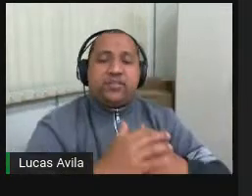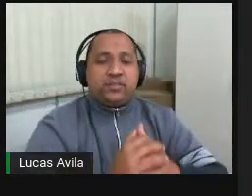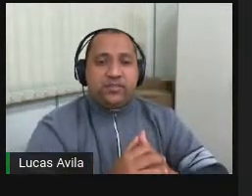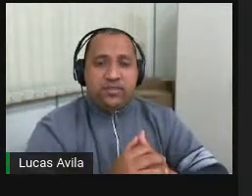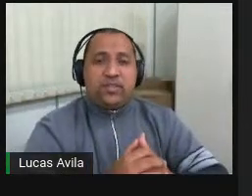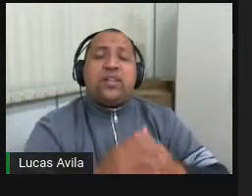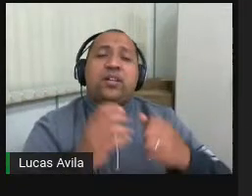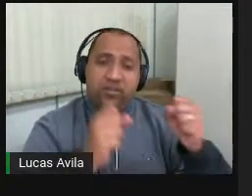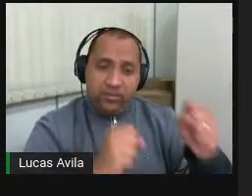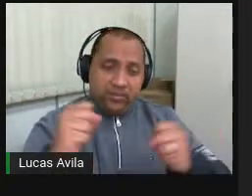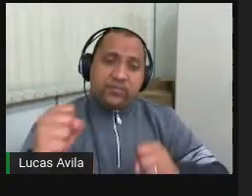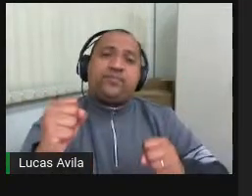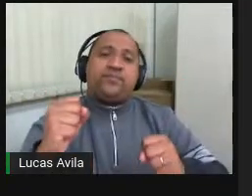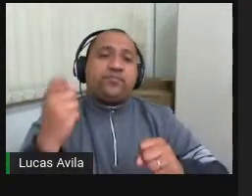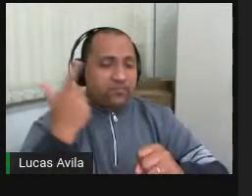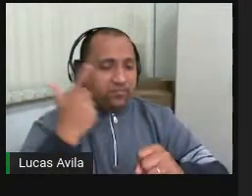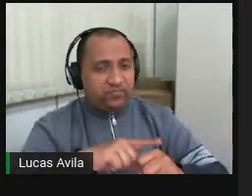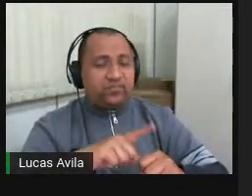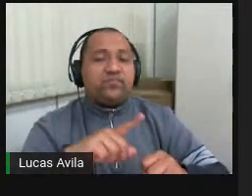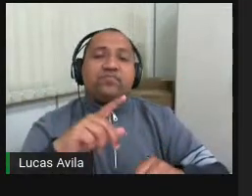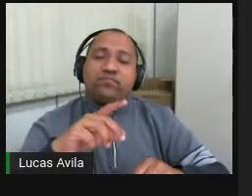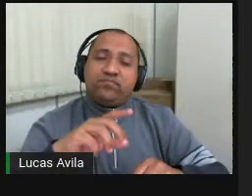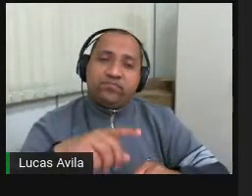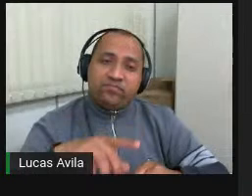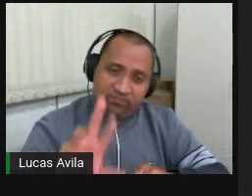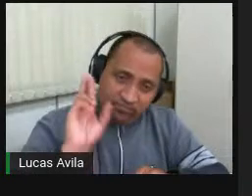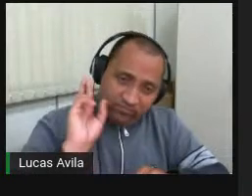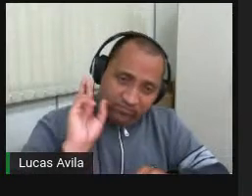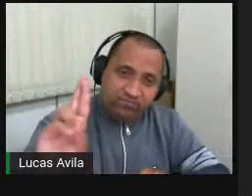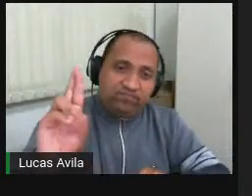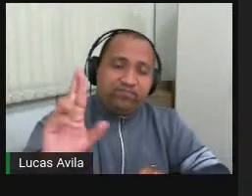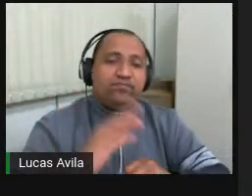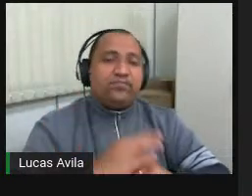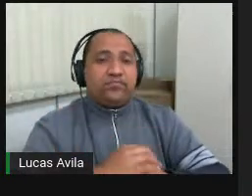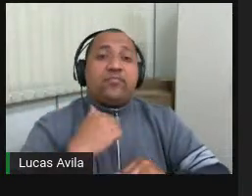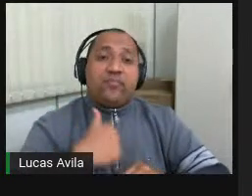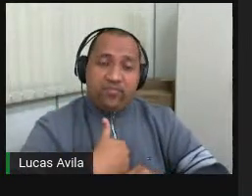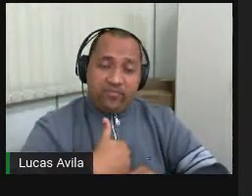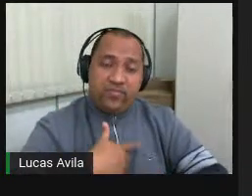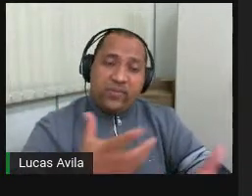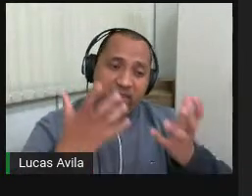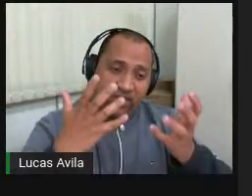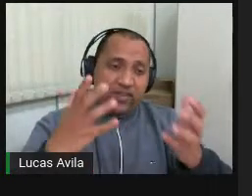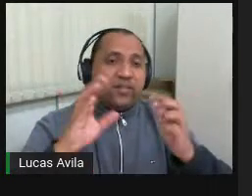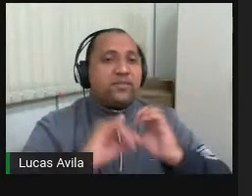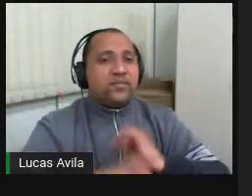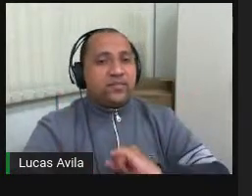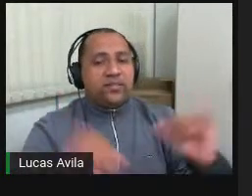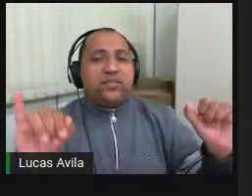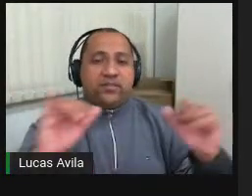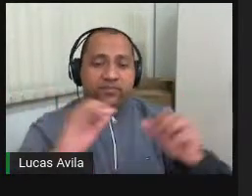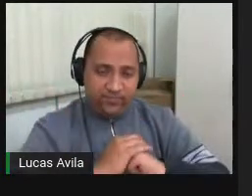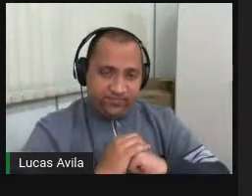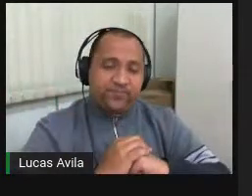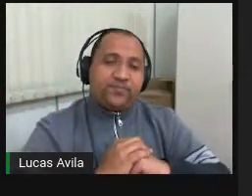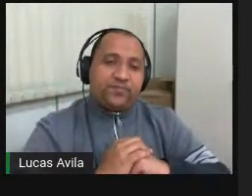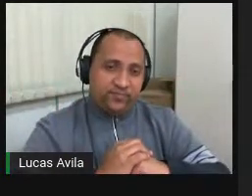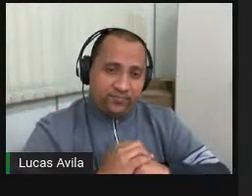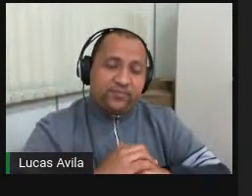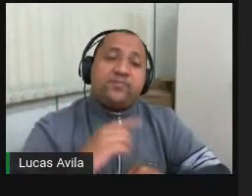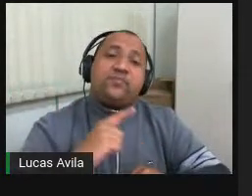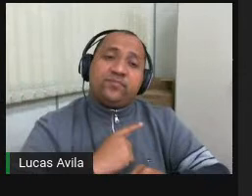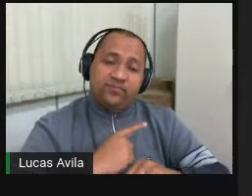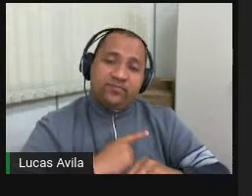possa imperar. Então, eu quero dizer que a grandiosidade